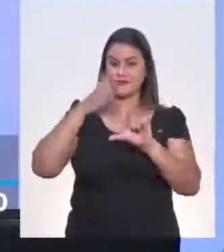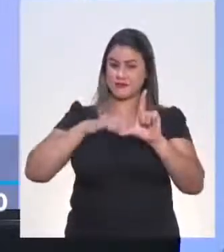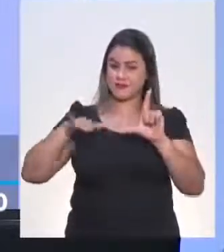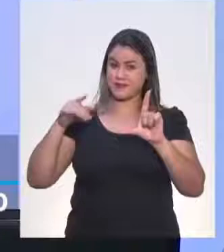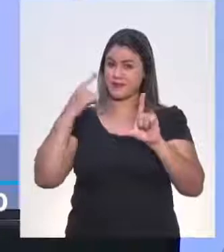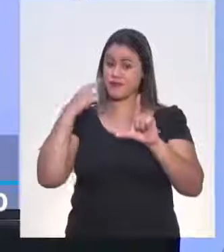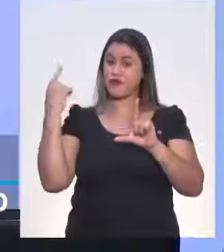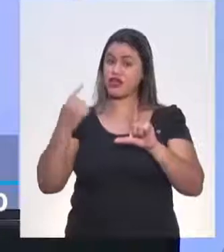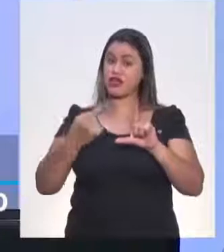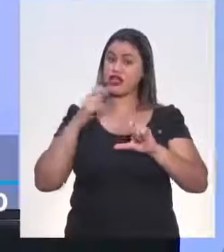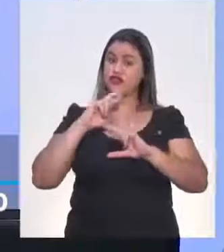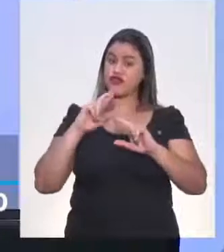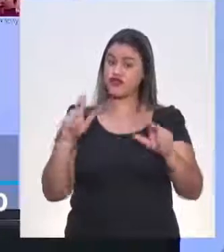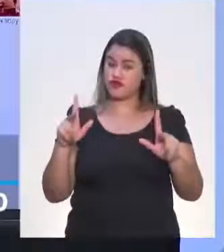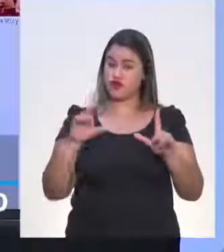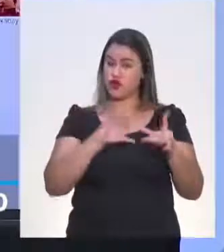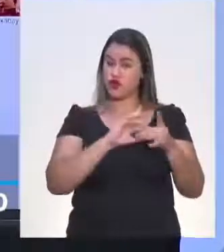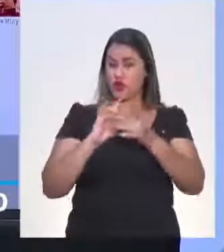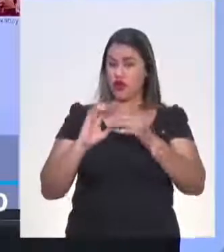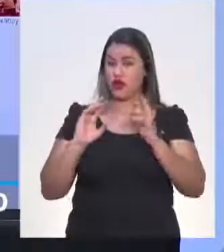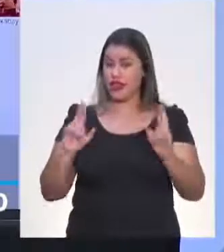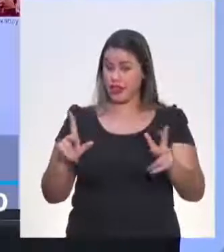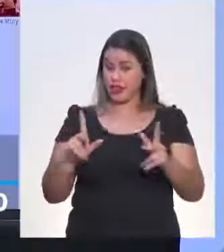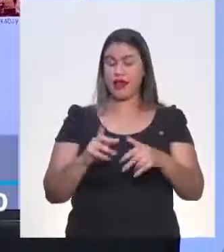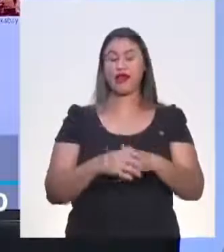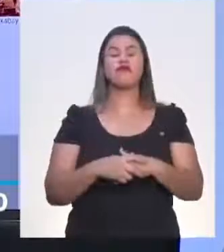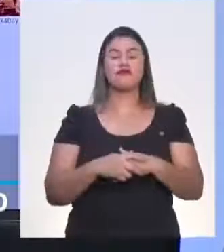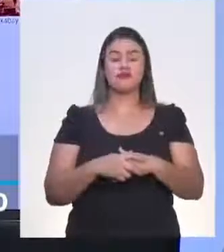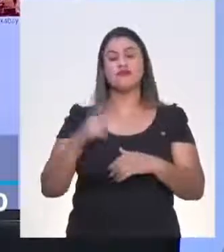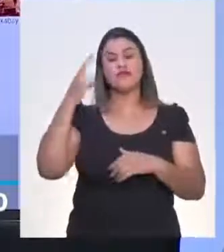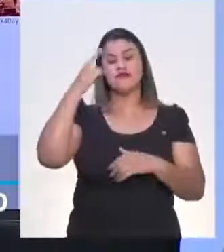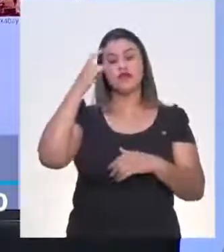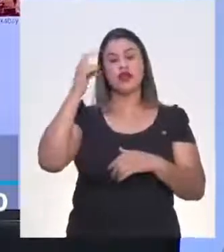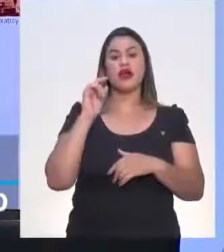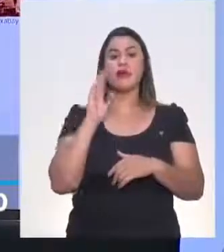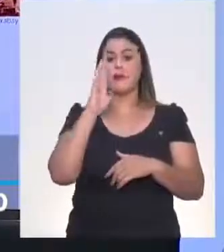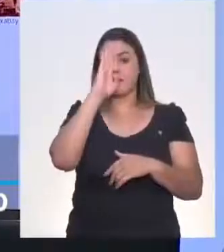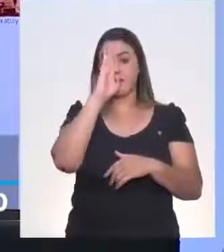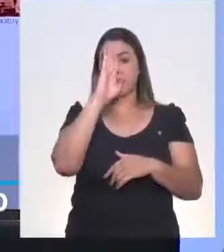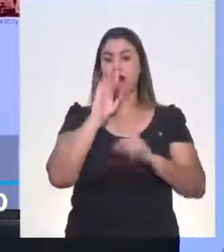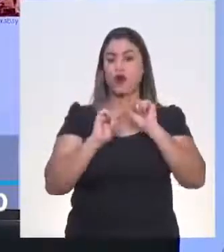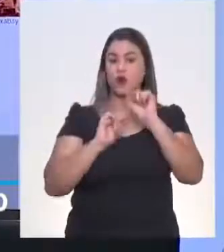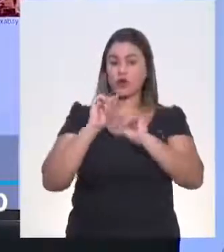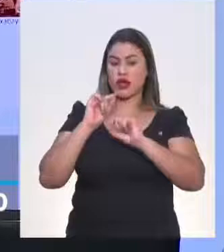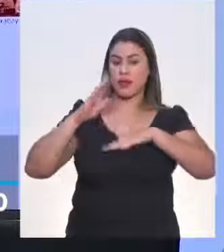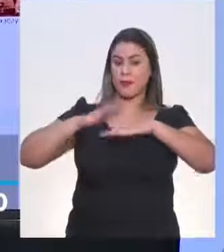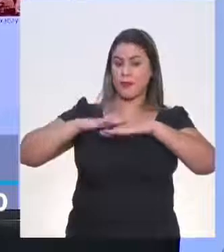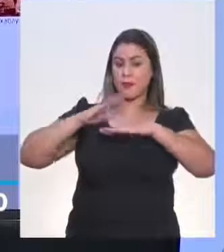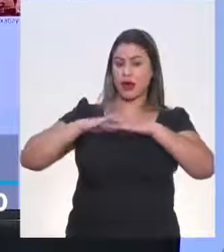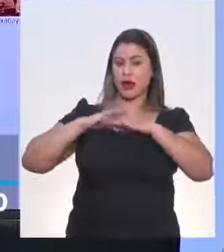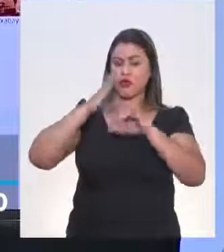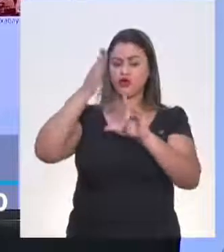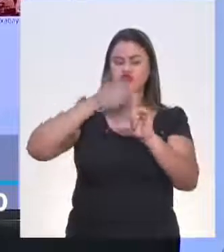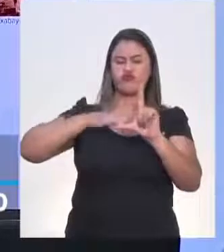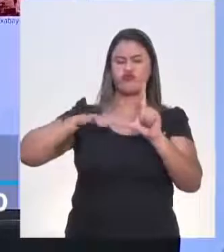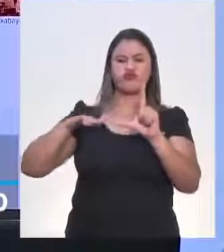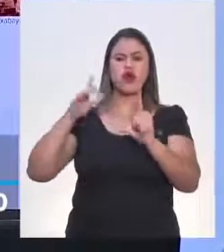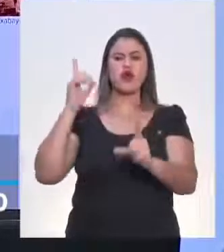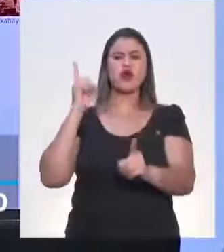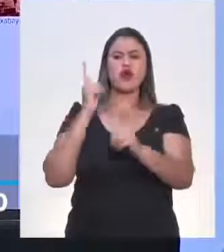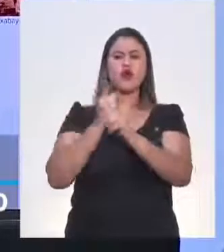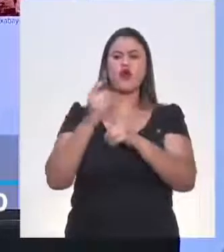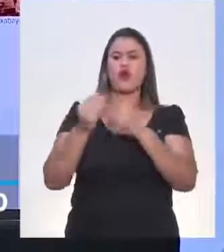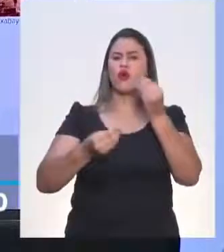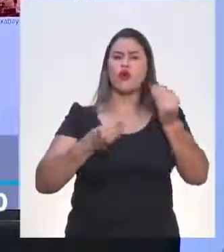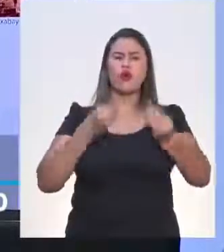outra forma, de outro contexto. E o principal, a ideia aí, é por quem descobriu esse plano cartesiano. Quem aí